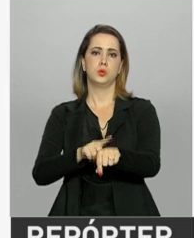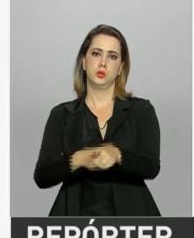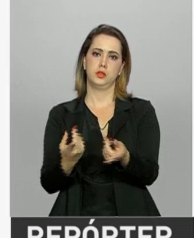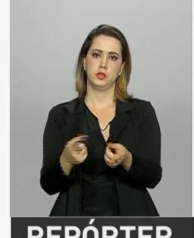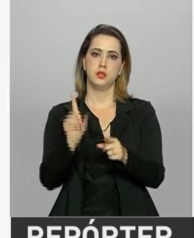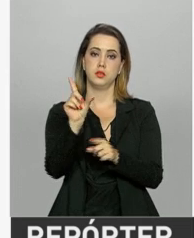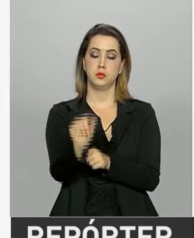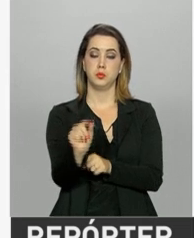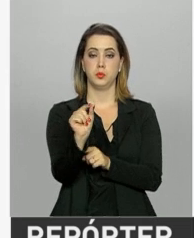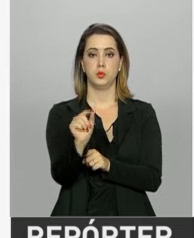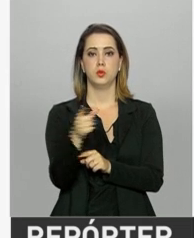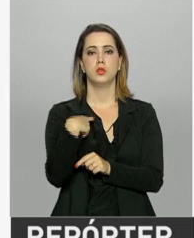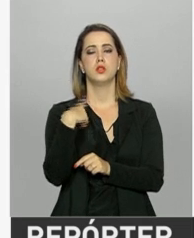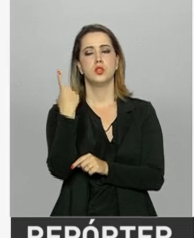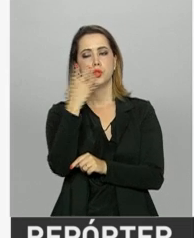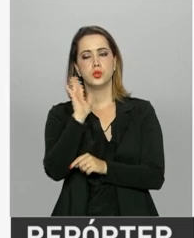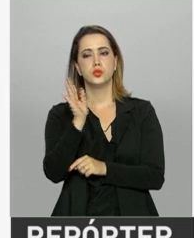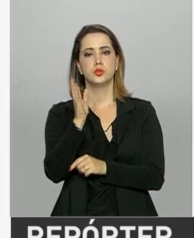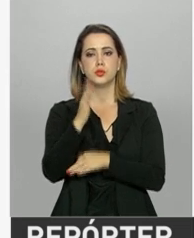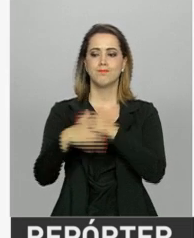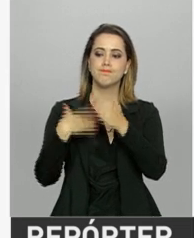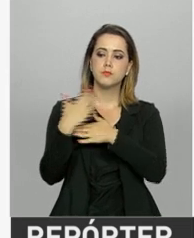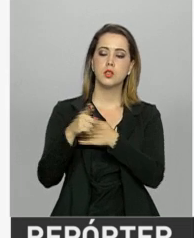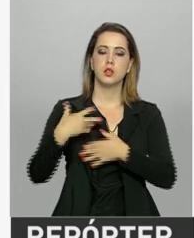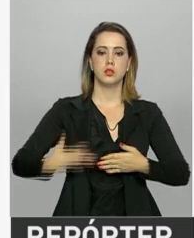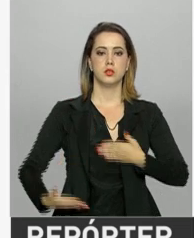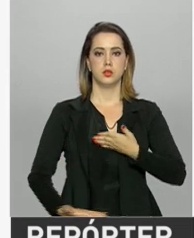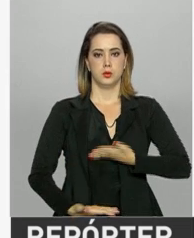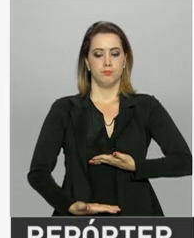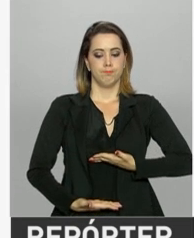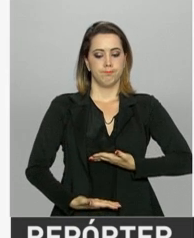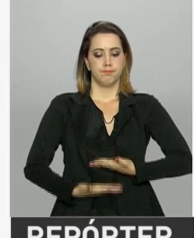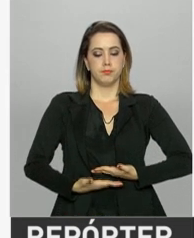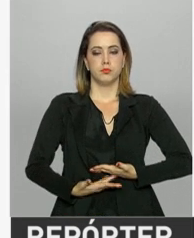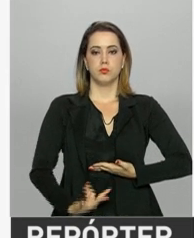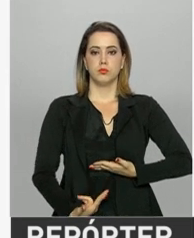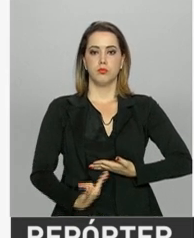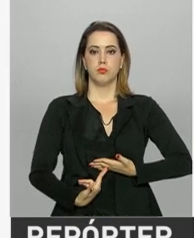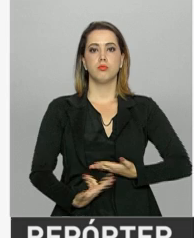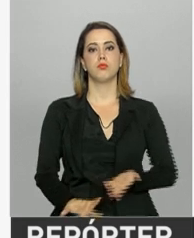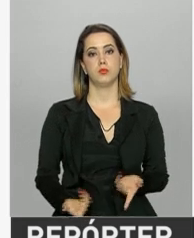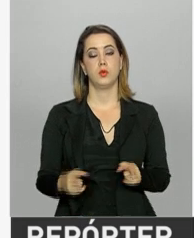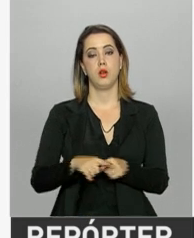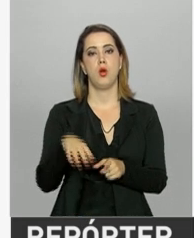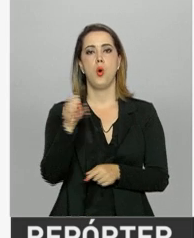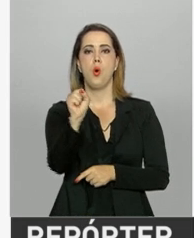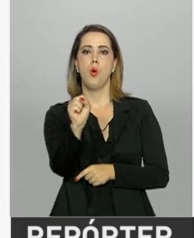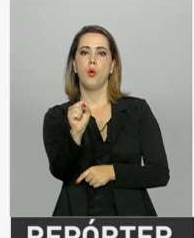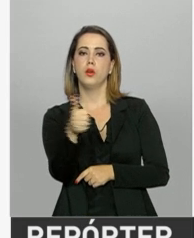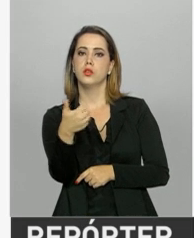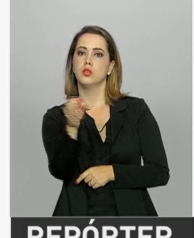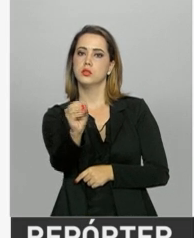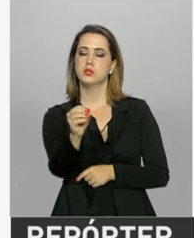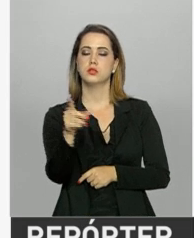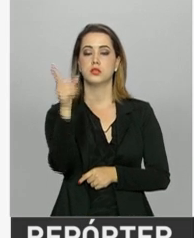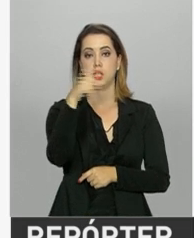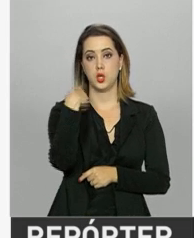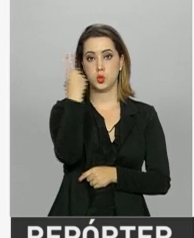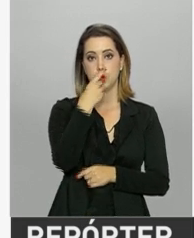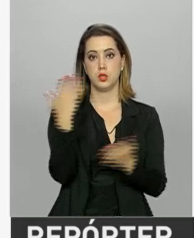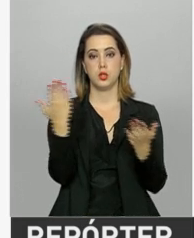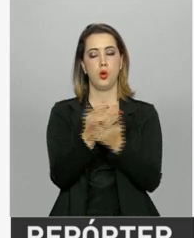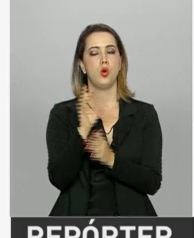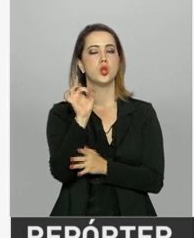reparadora para os pacientes que já haviam sido submetidos à cirurgia bariátrica. O que antes demorava de 8 a 10 horas, passou a ser feito